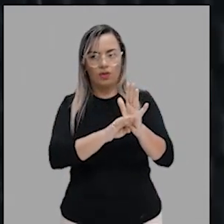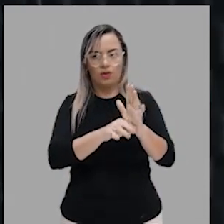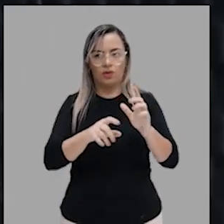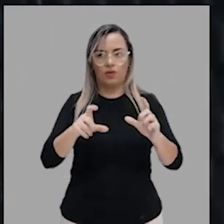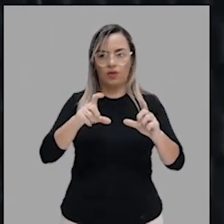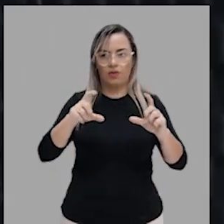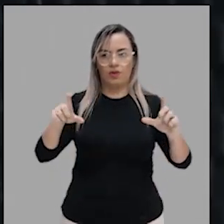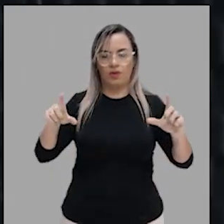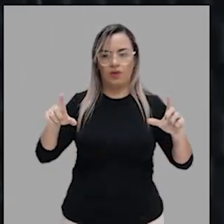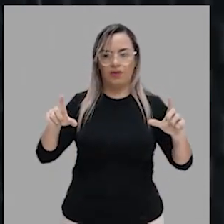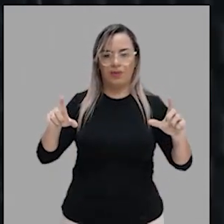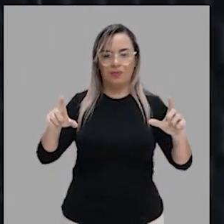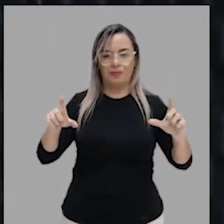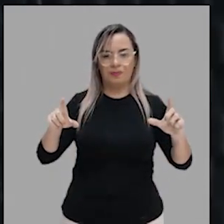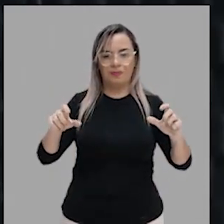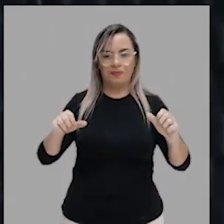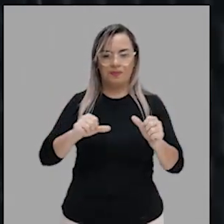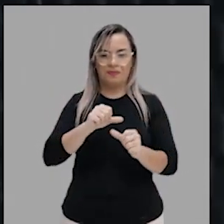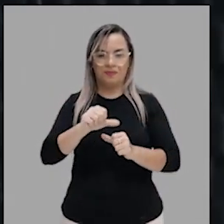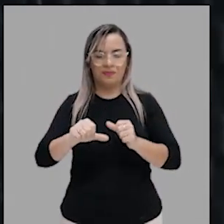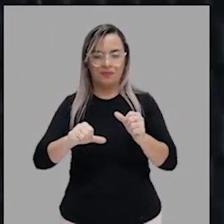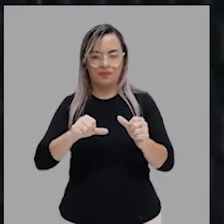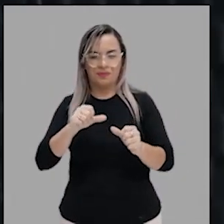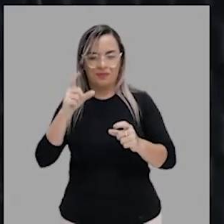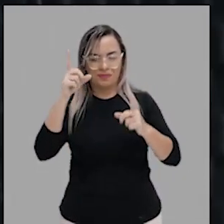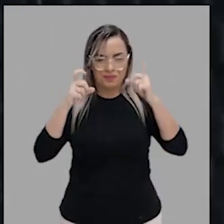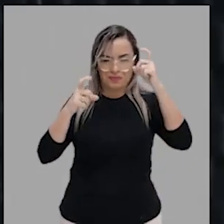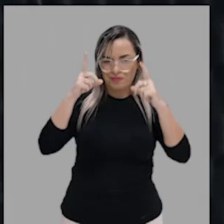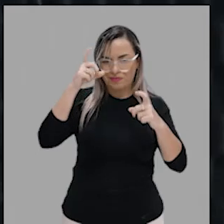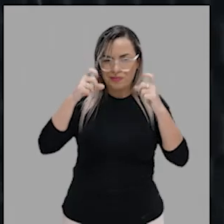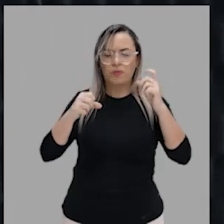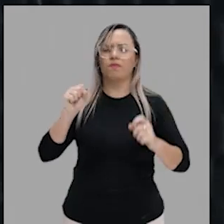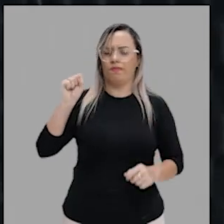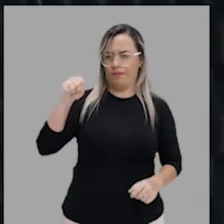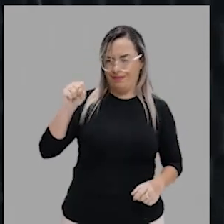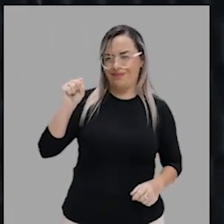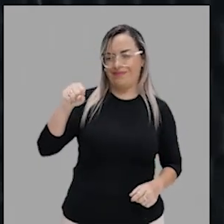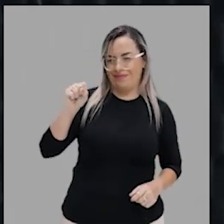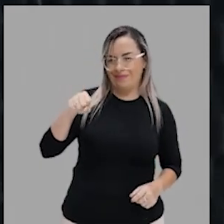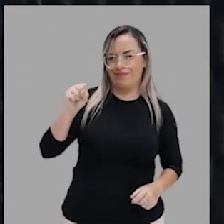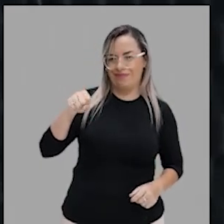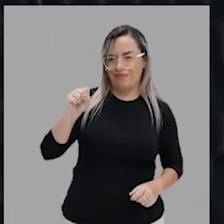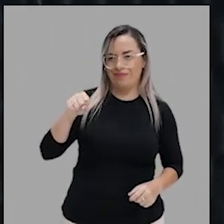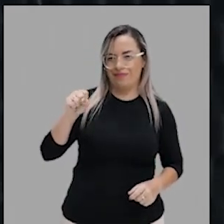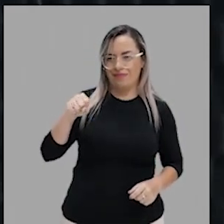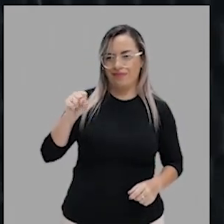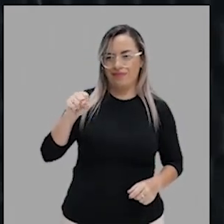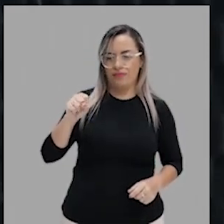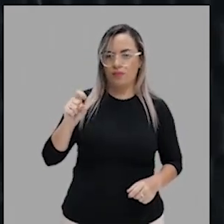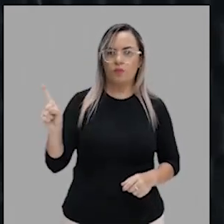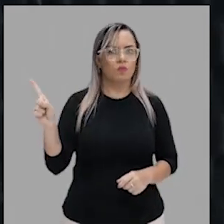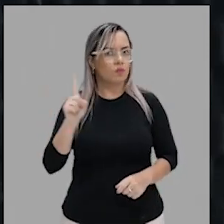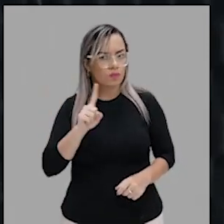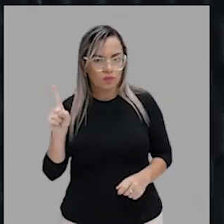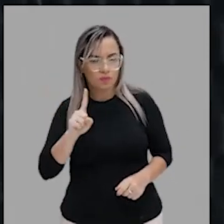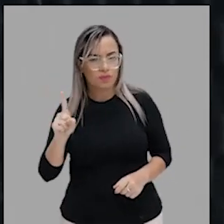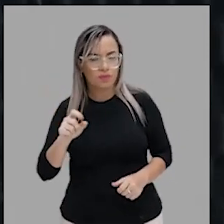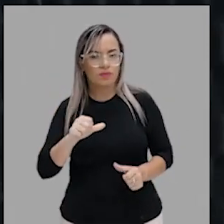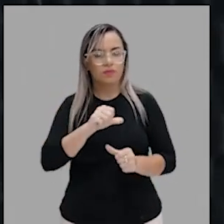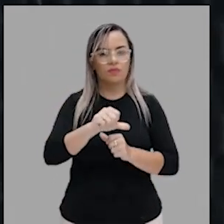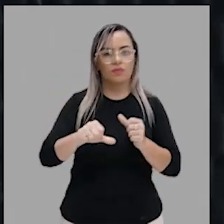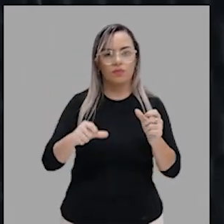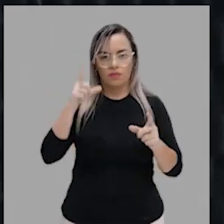ali fazer caras e bocas e dizer sim, sim, não. Aí eu